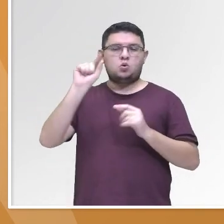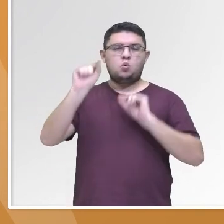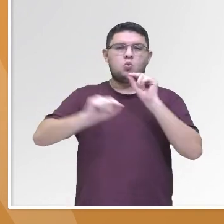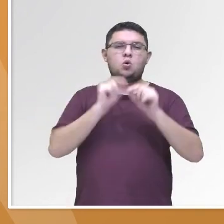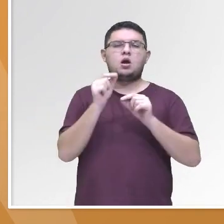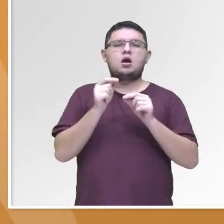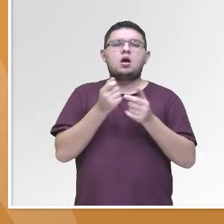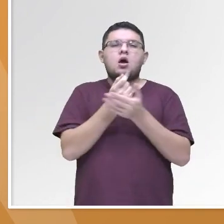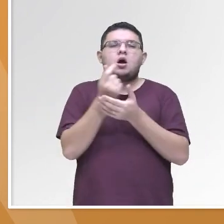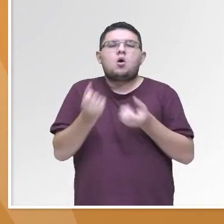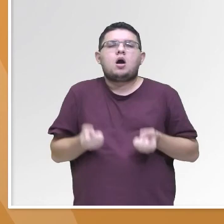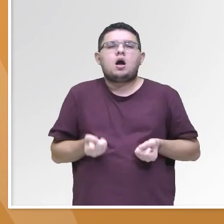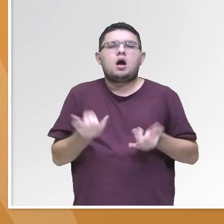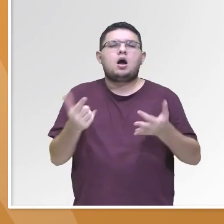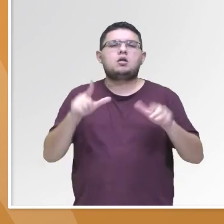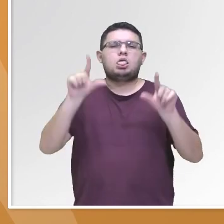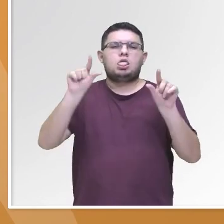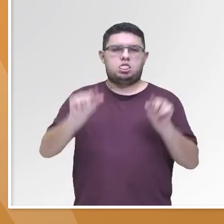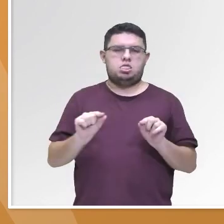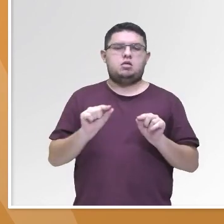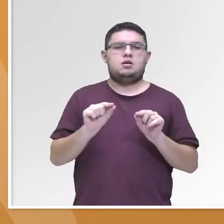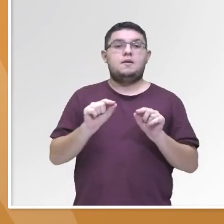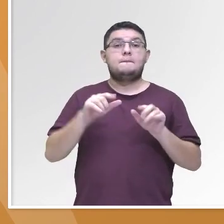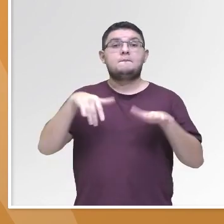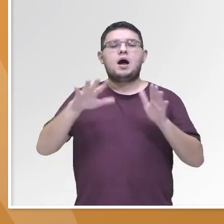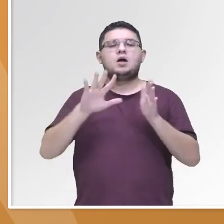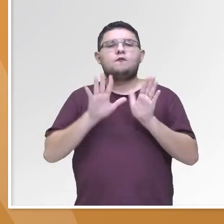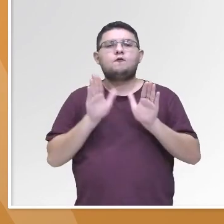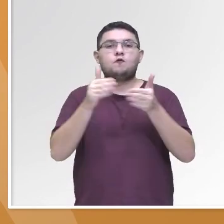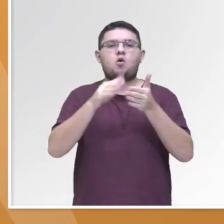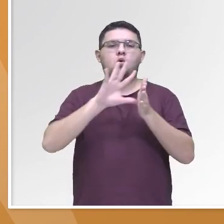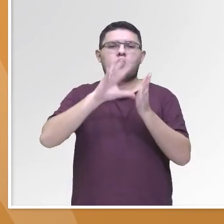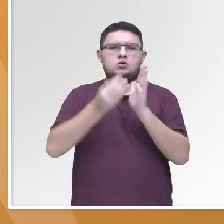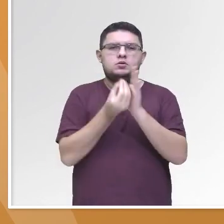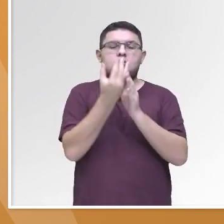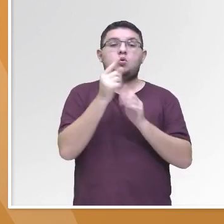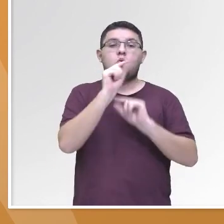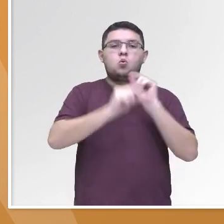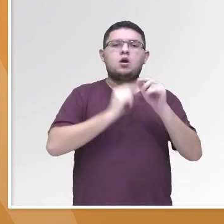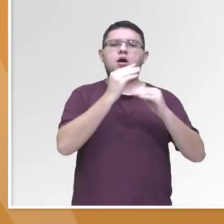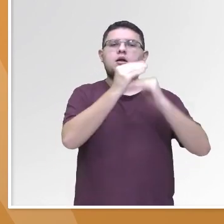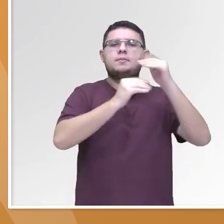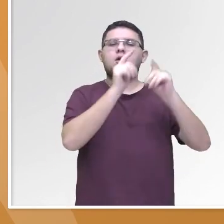mais sustentável, né? A gente aliar aí mais esse crescimento econômico com a preservação da